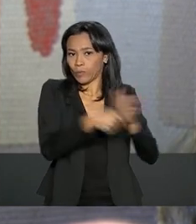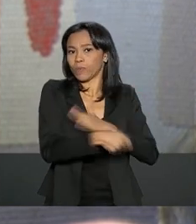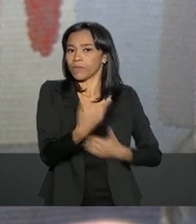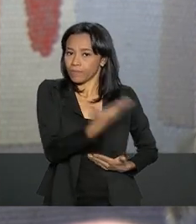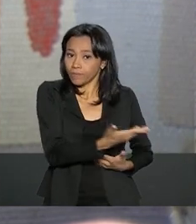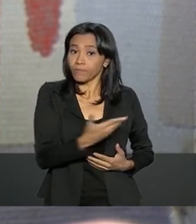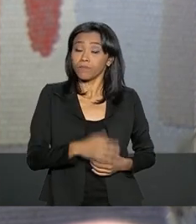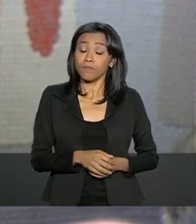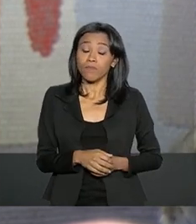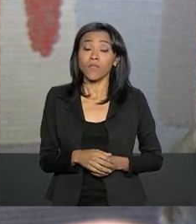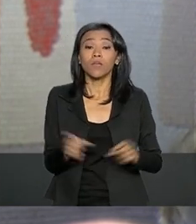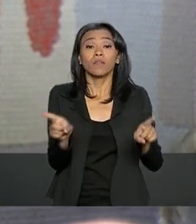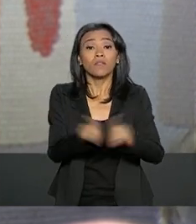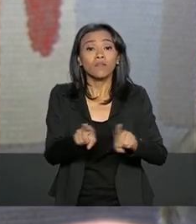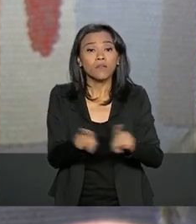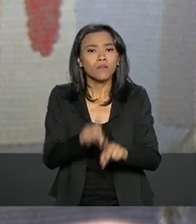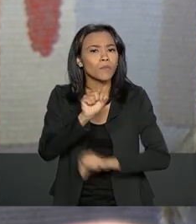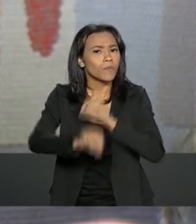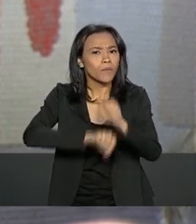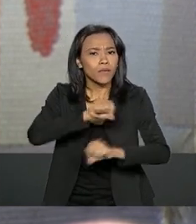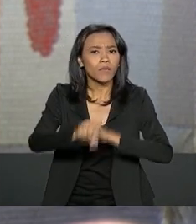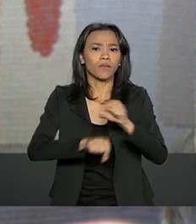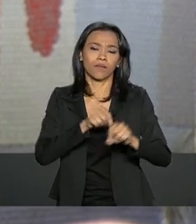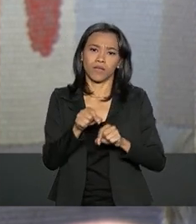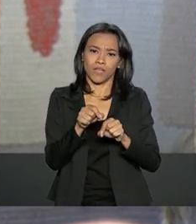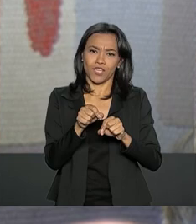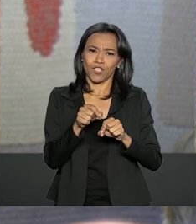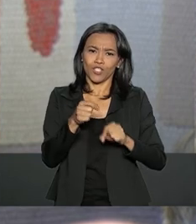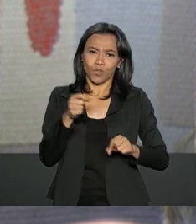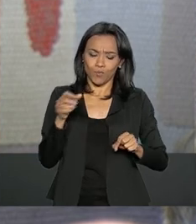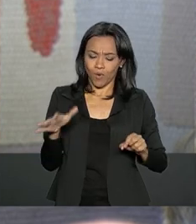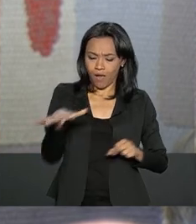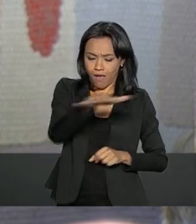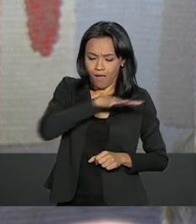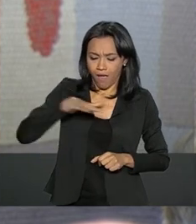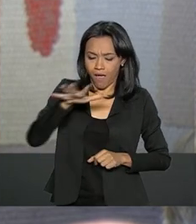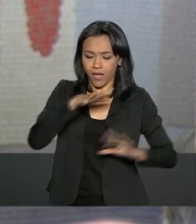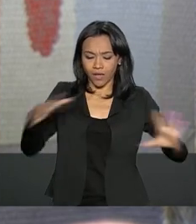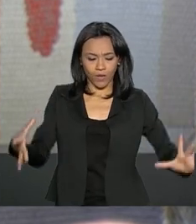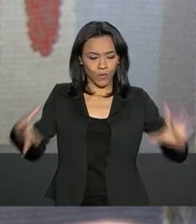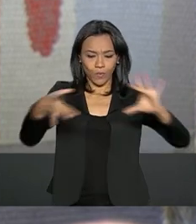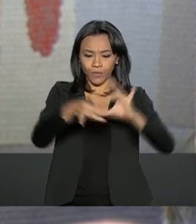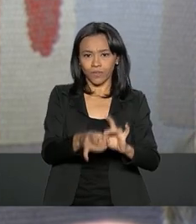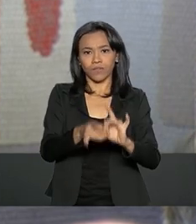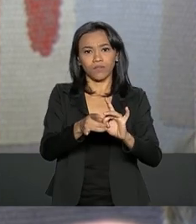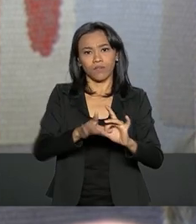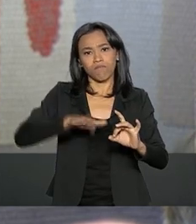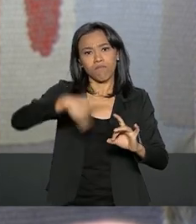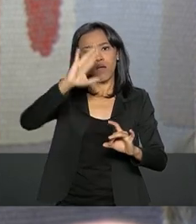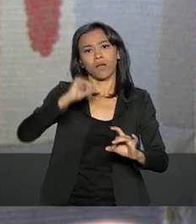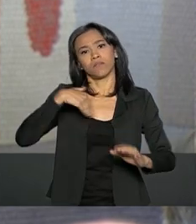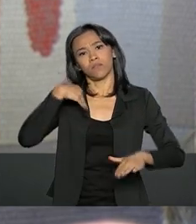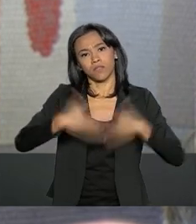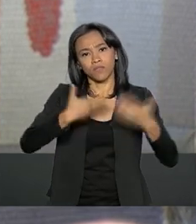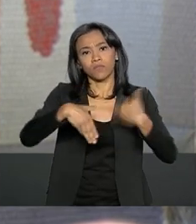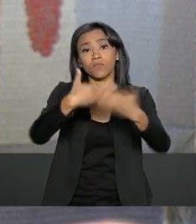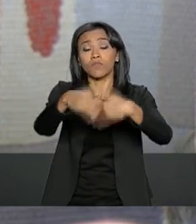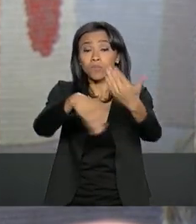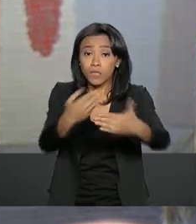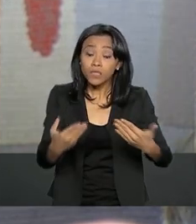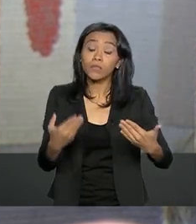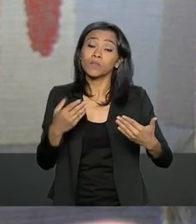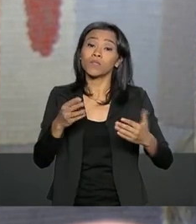será um firme aliado também na construção de uma região mais integrada, de mais desenvolvimento e de